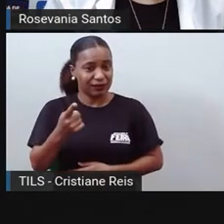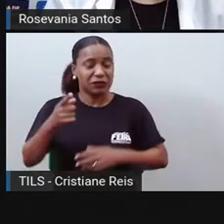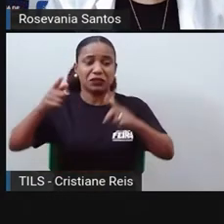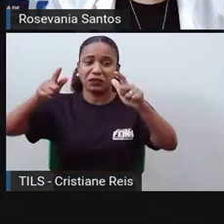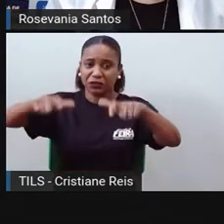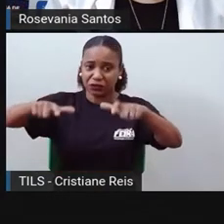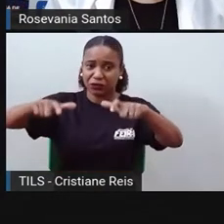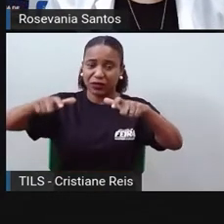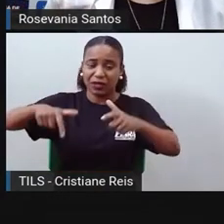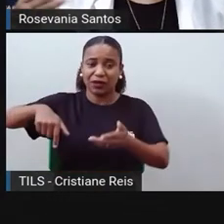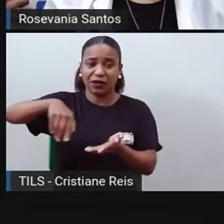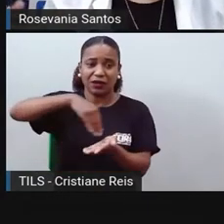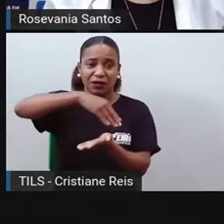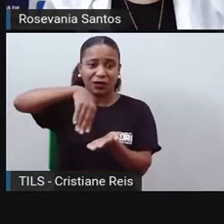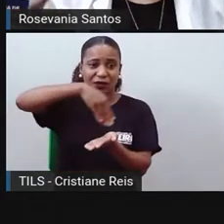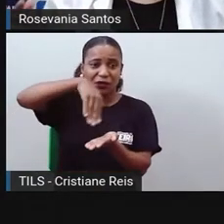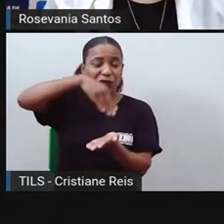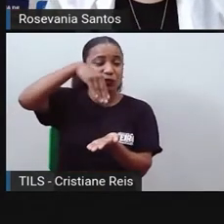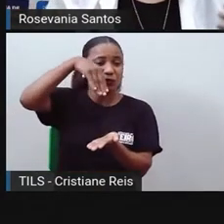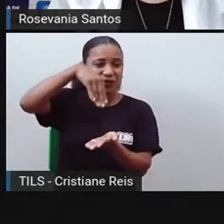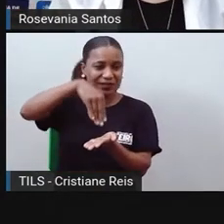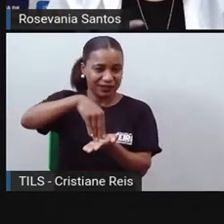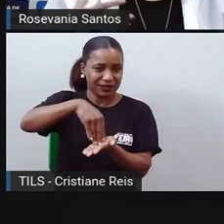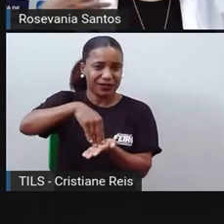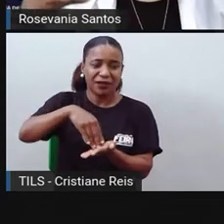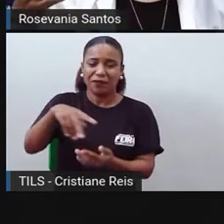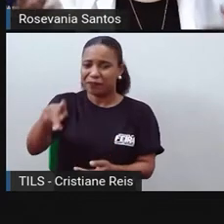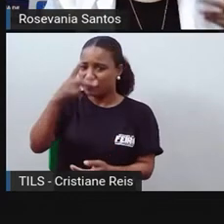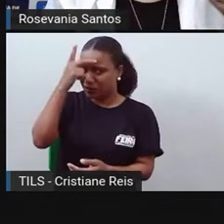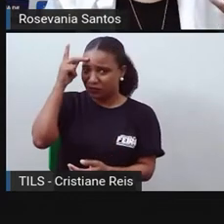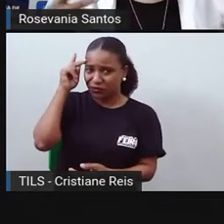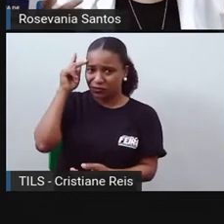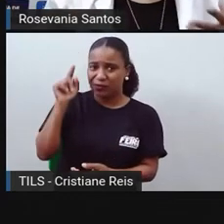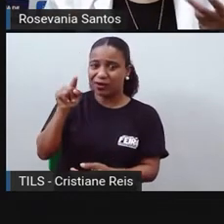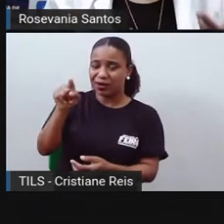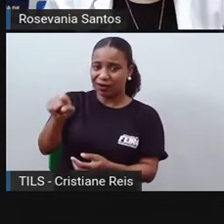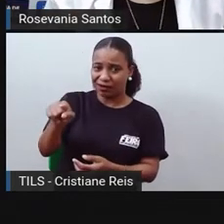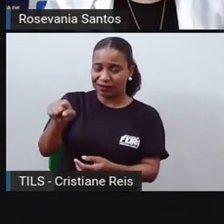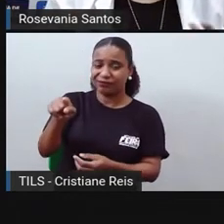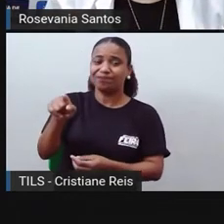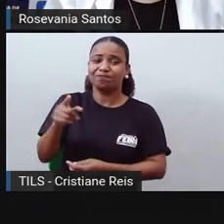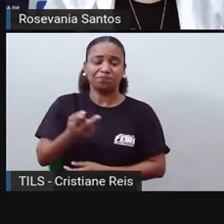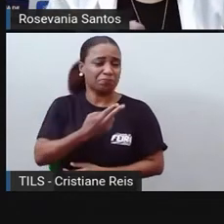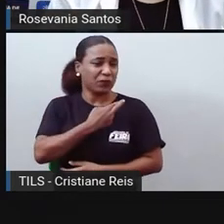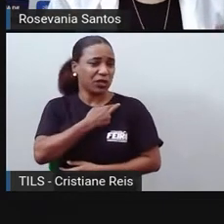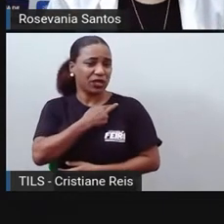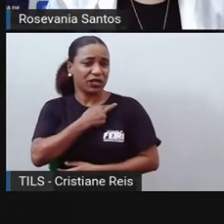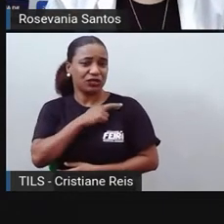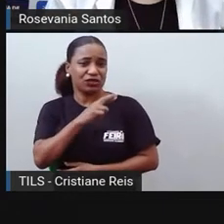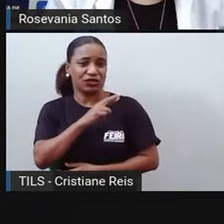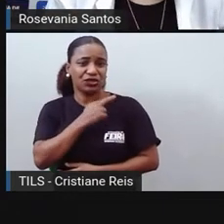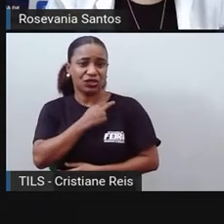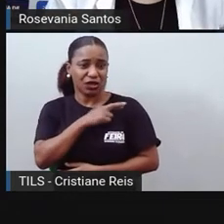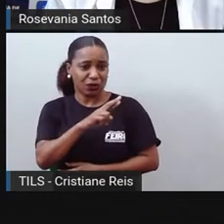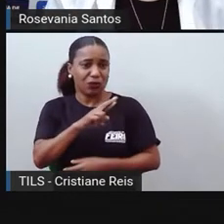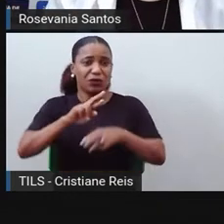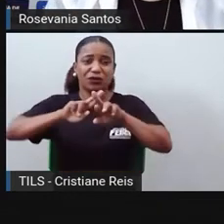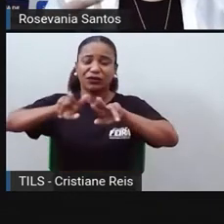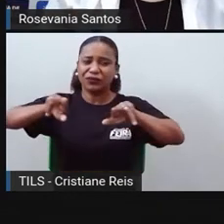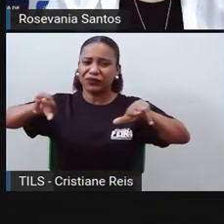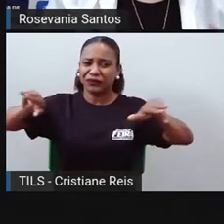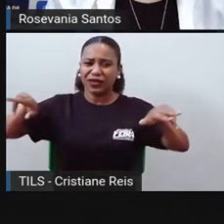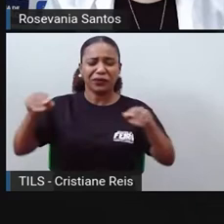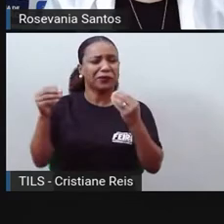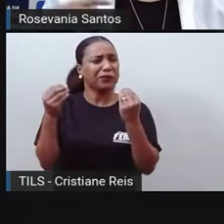espiritualizado também, que às vezes faz até a gente se questionar, meu Deus, como é que tem tanta gente assim espiritualizada, tão voltada para a religião, e